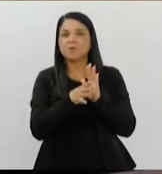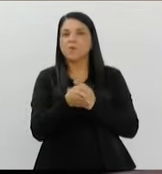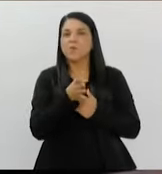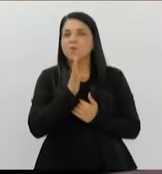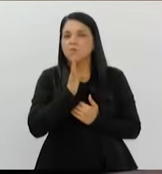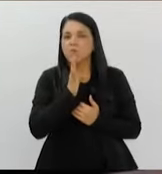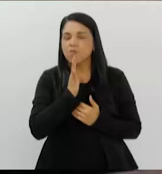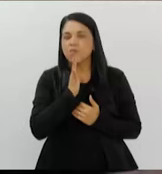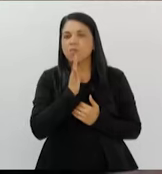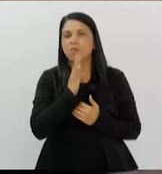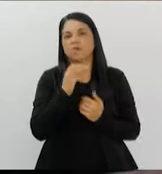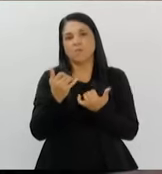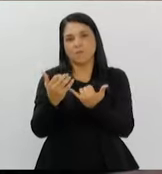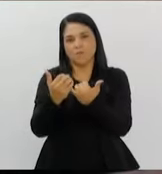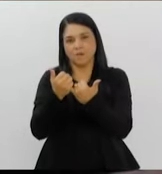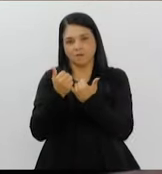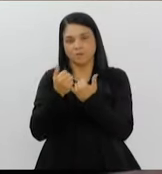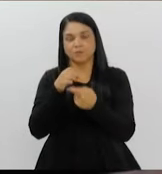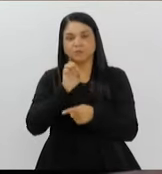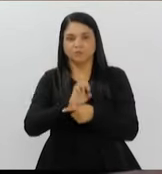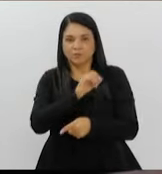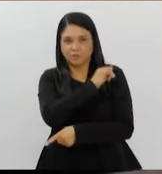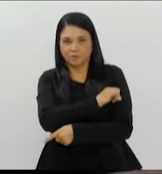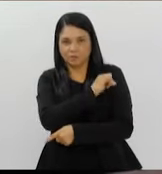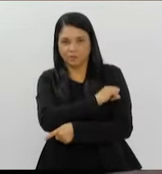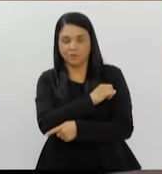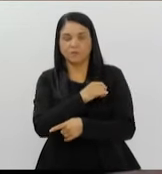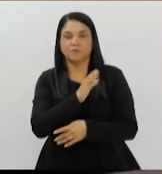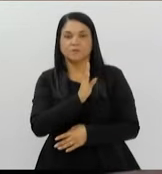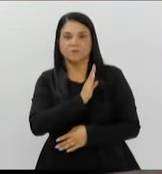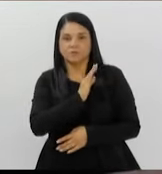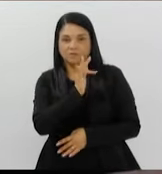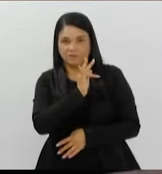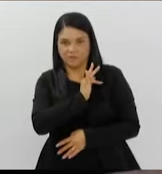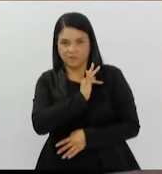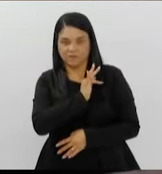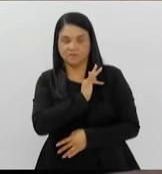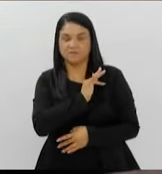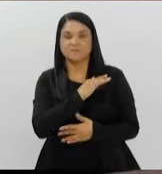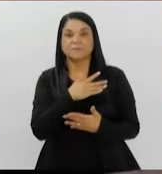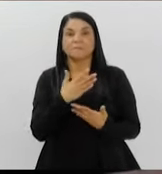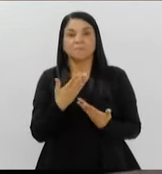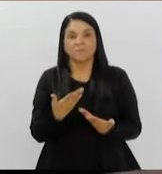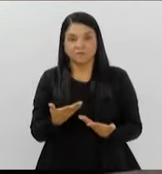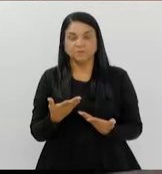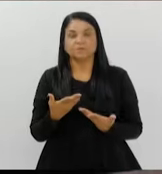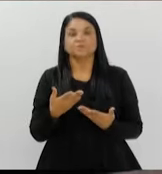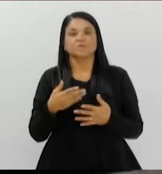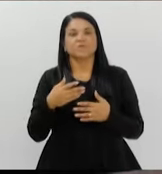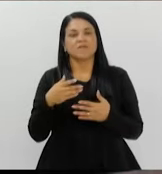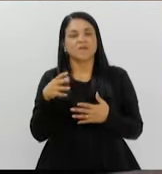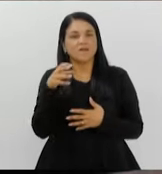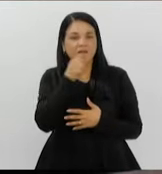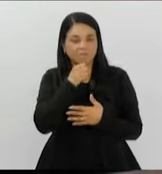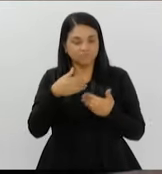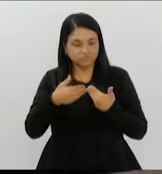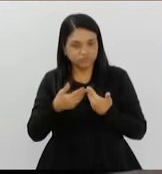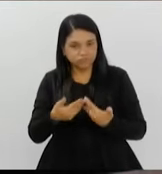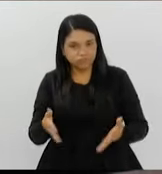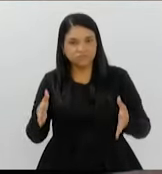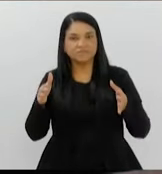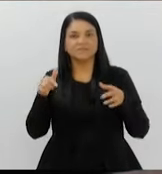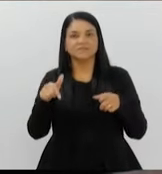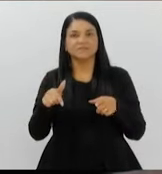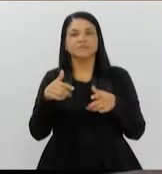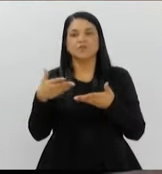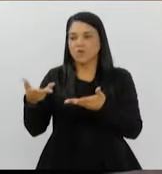reconhecer esse patrimônio do nosso estado, de toda a Baixada Fluminense, enfim. E, logo em breve, na inauguração, vou convidar